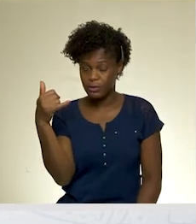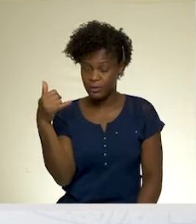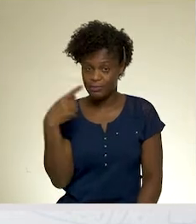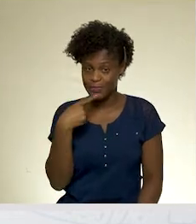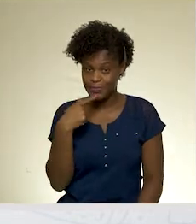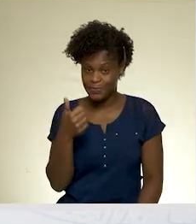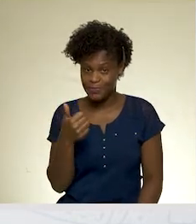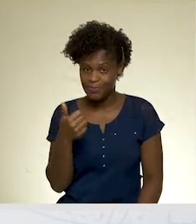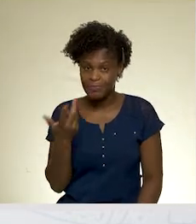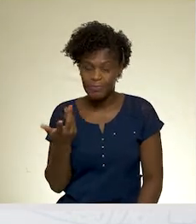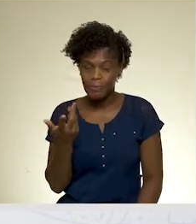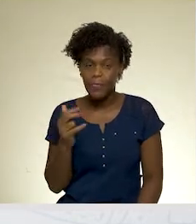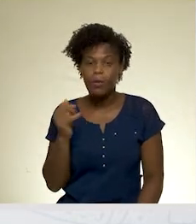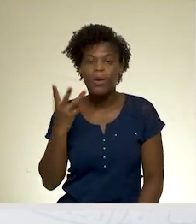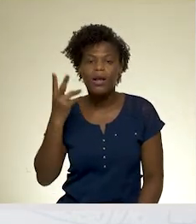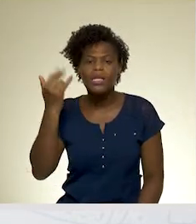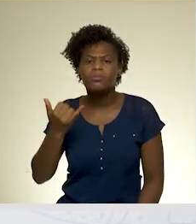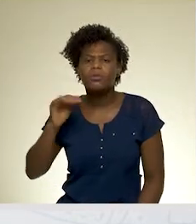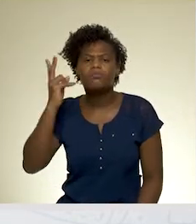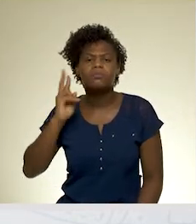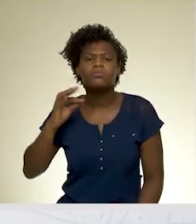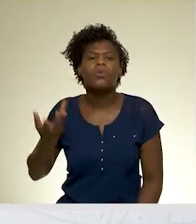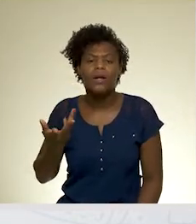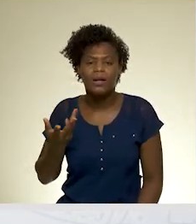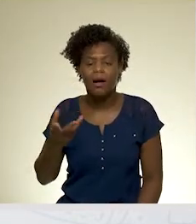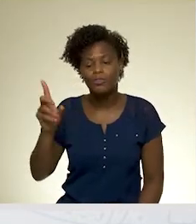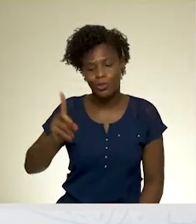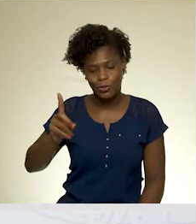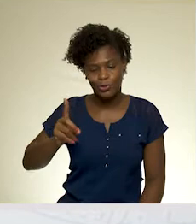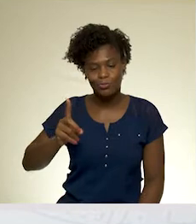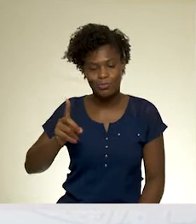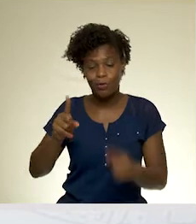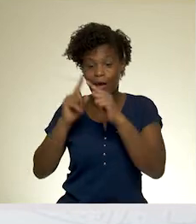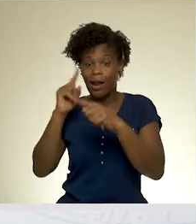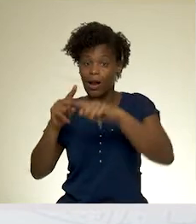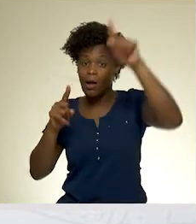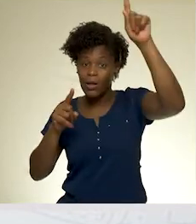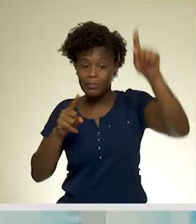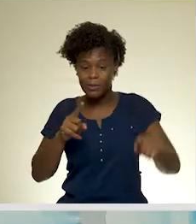certo? Qual é o valor de y? 6.